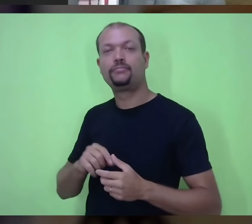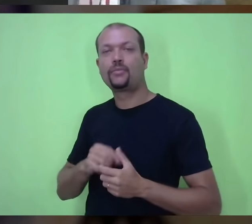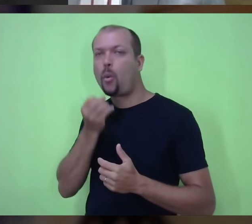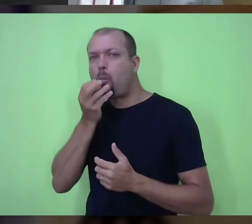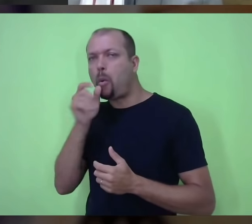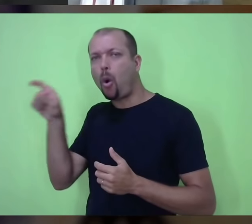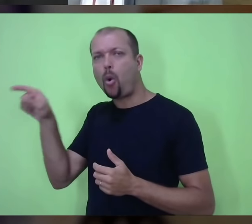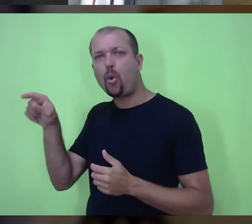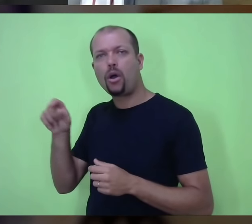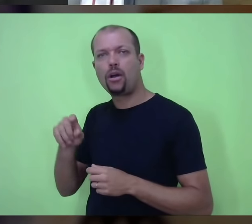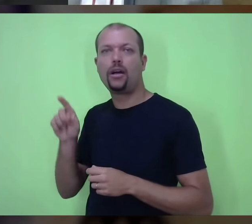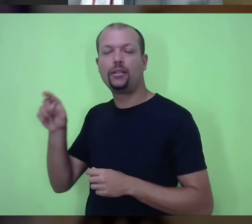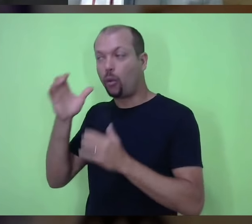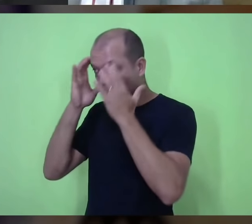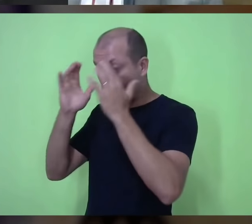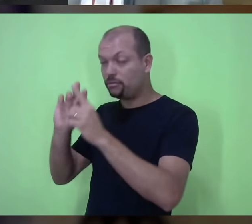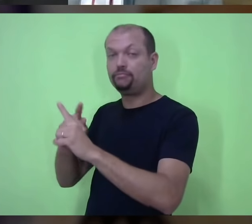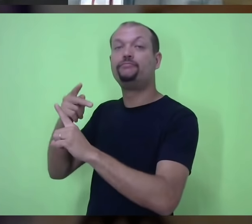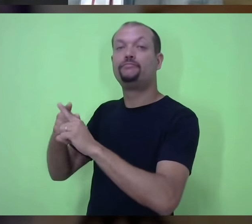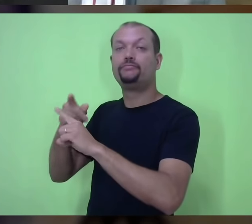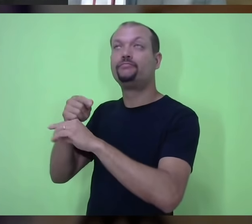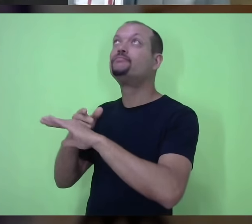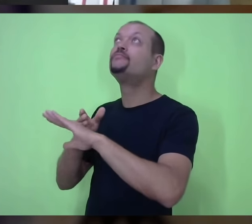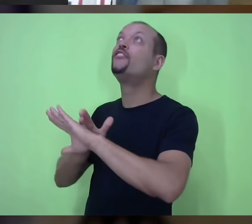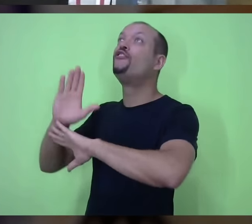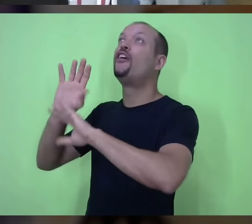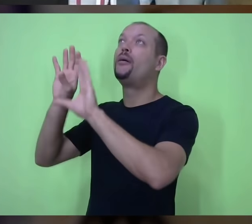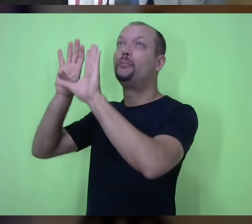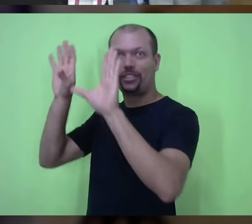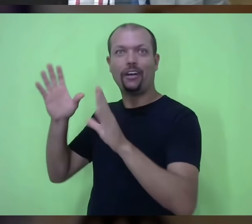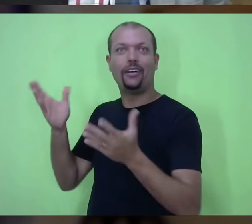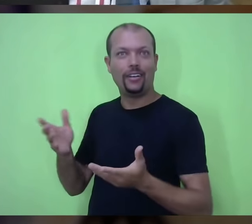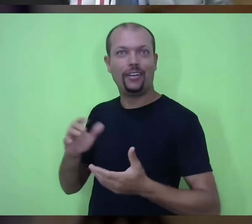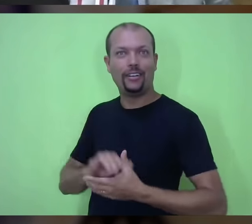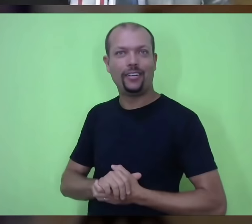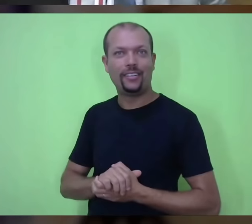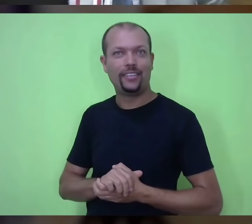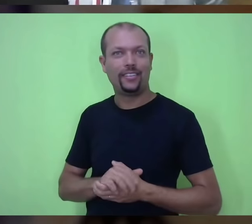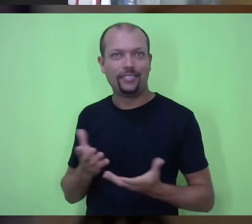tão bonzinho, tão obediente, que ele ganhou o jogo e foi para o céu.